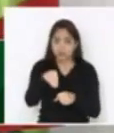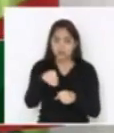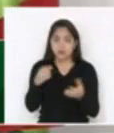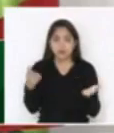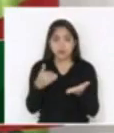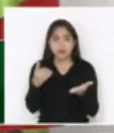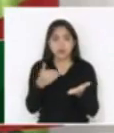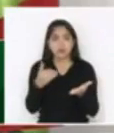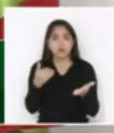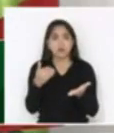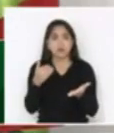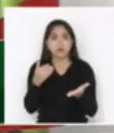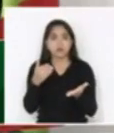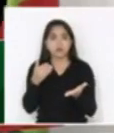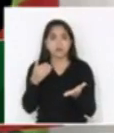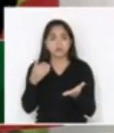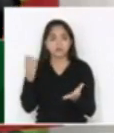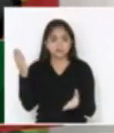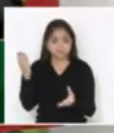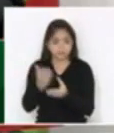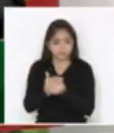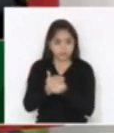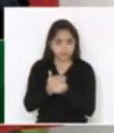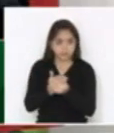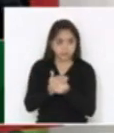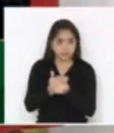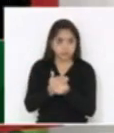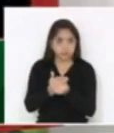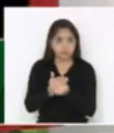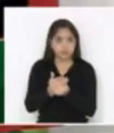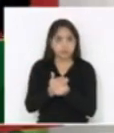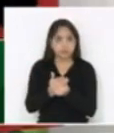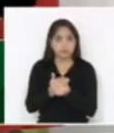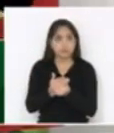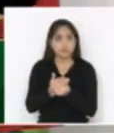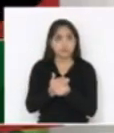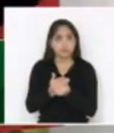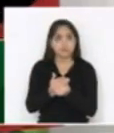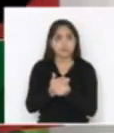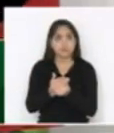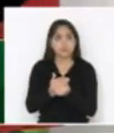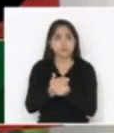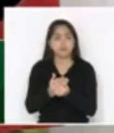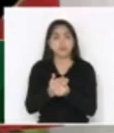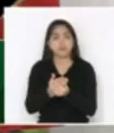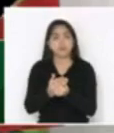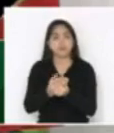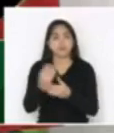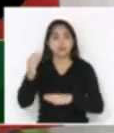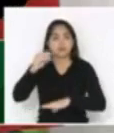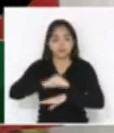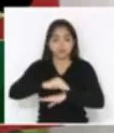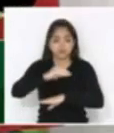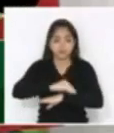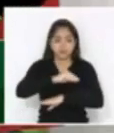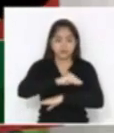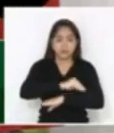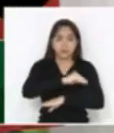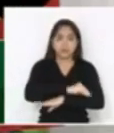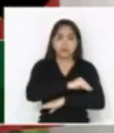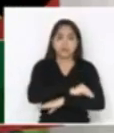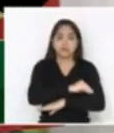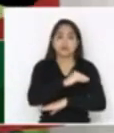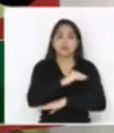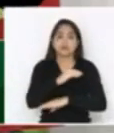ação, uma procuradora, uma ação em razão de 2 casal de perereca. Em razão das